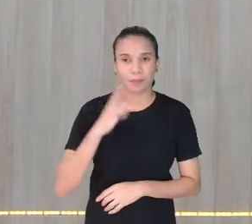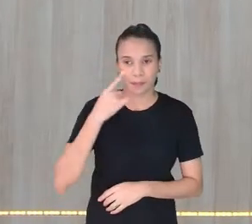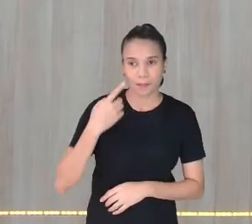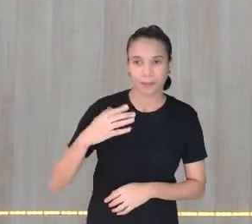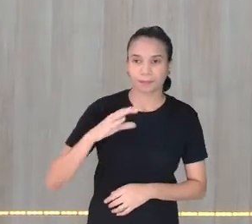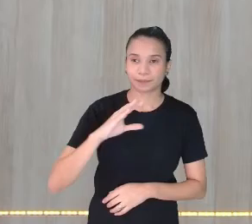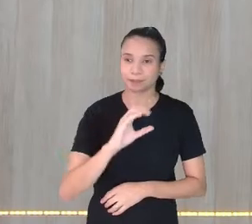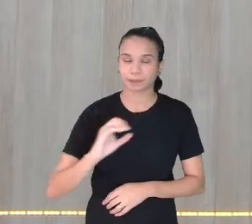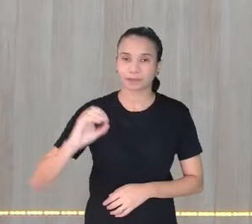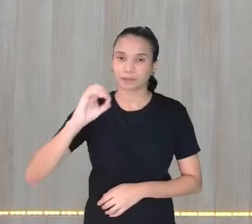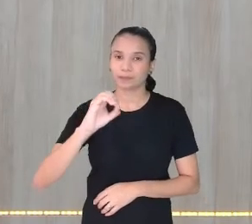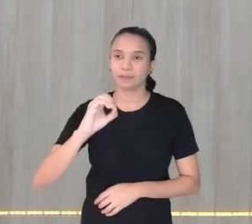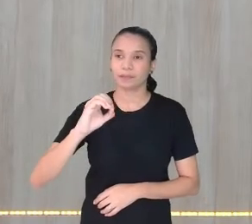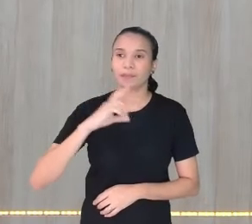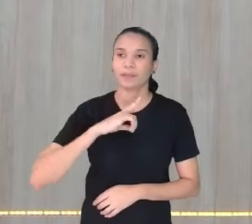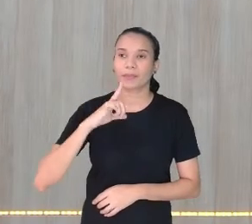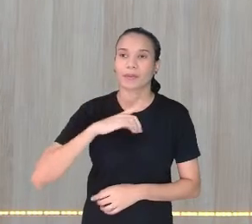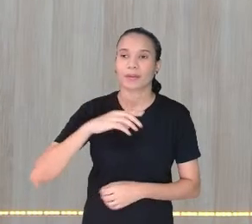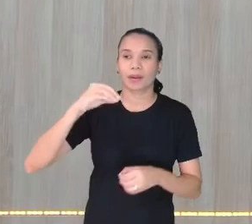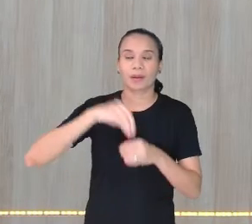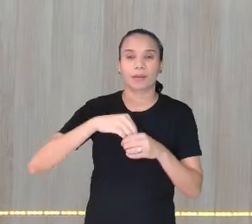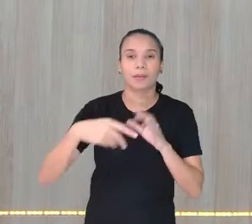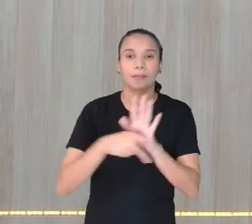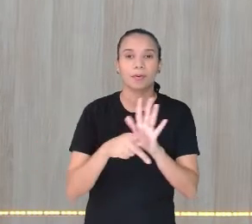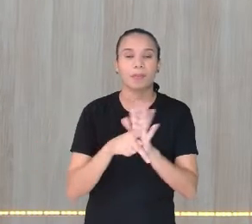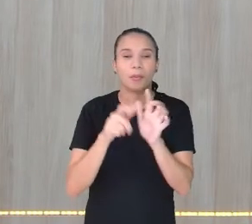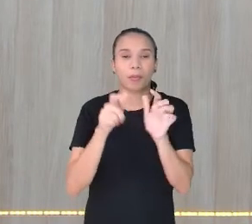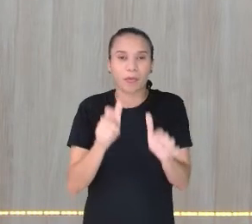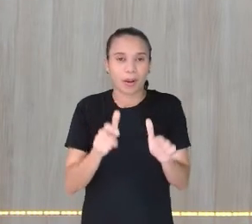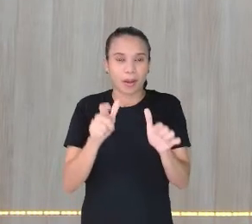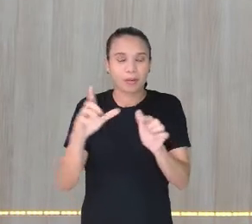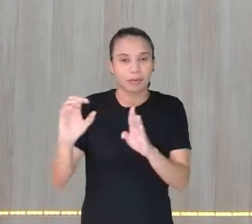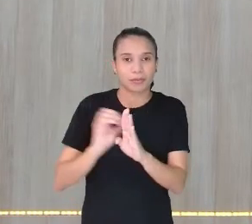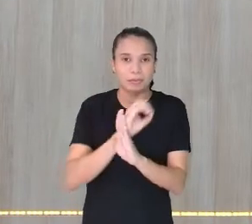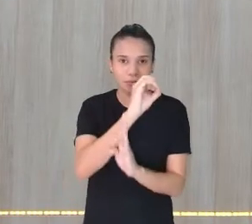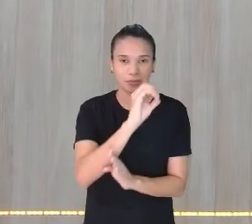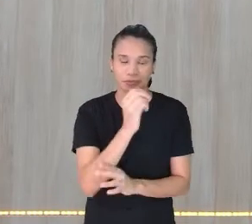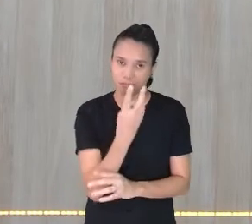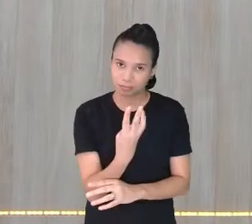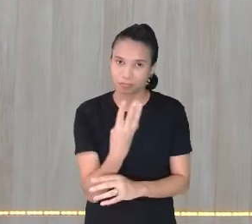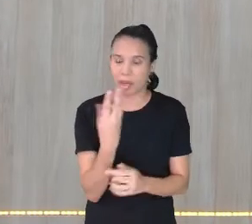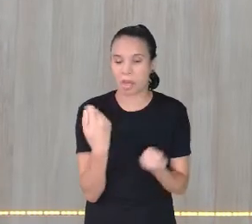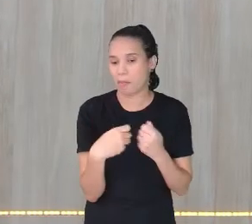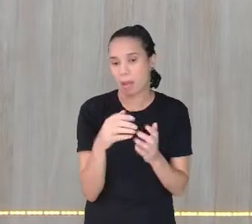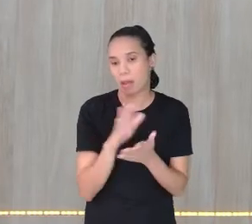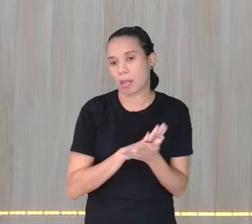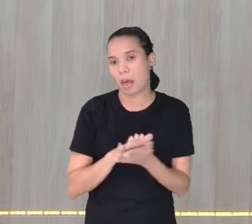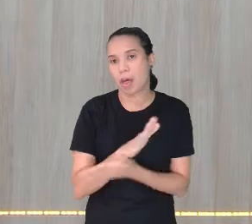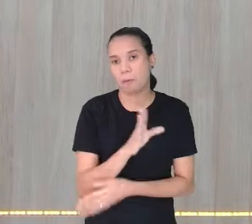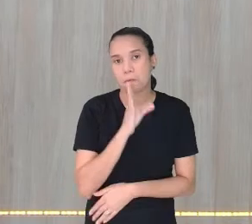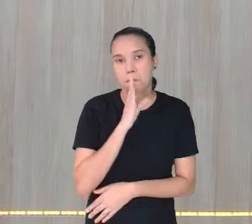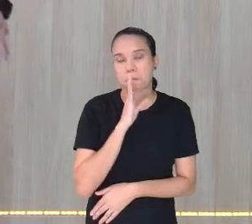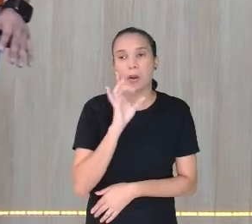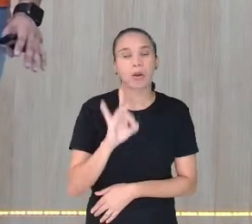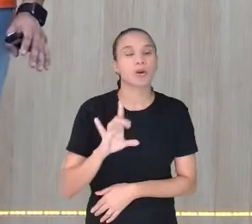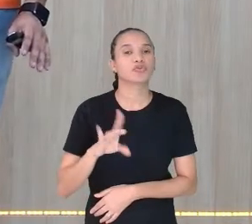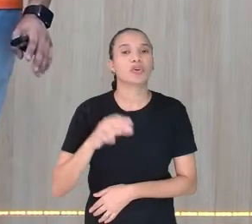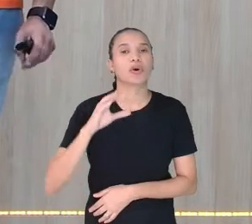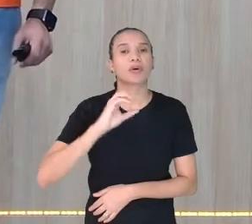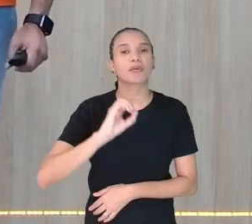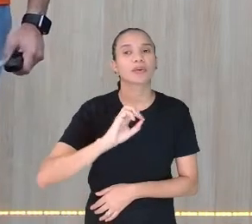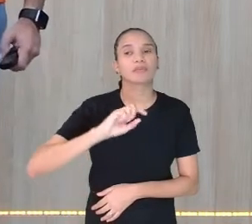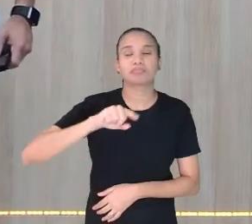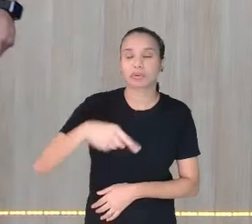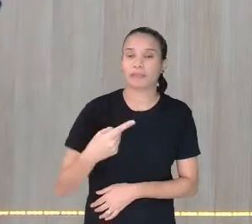gente colocou aqui, ele está ocupando esse espaço aqui do 3. Então a gente não faz nada, só coloca o zero e